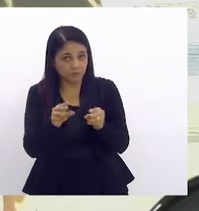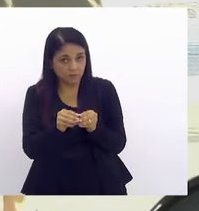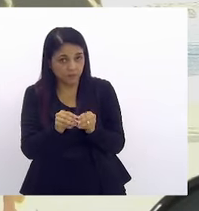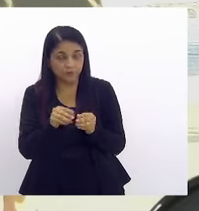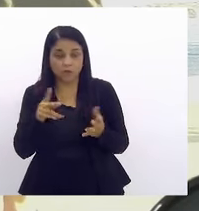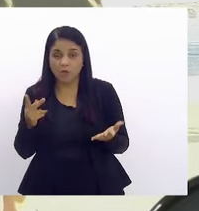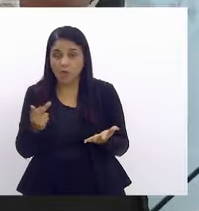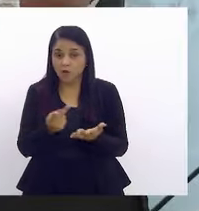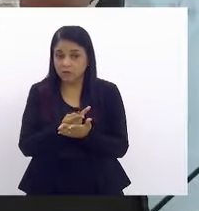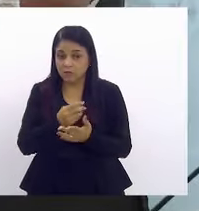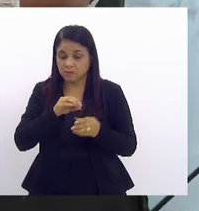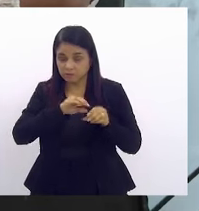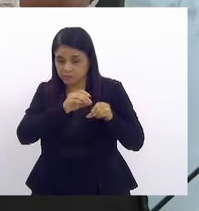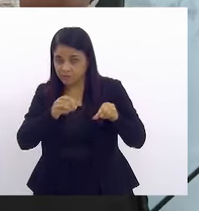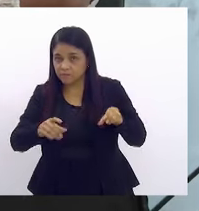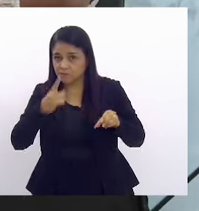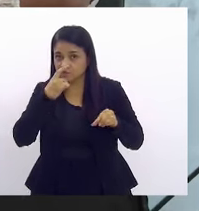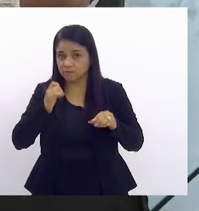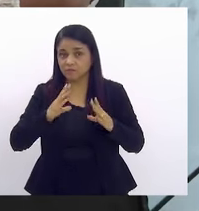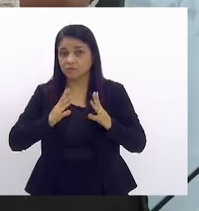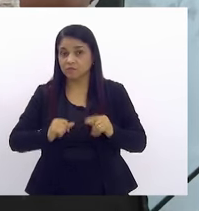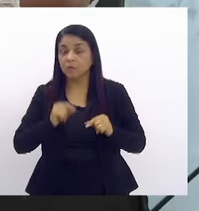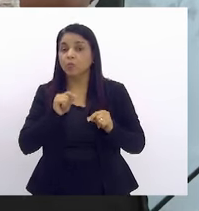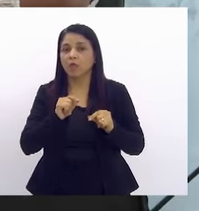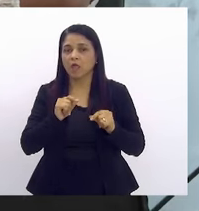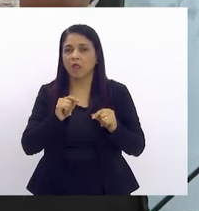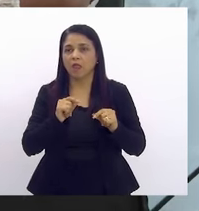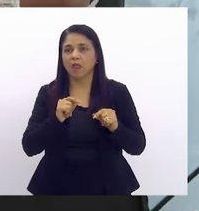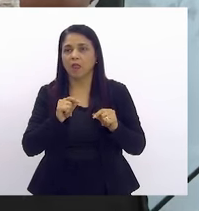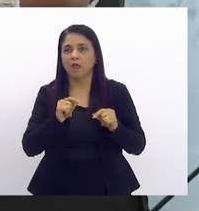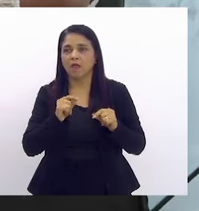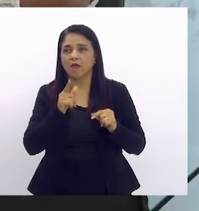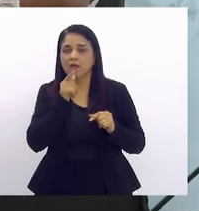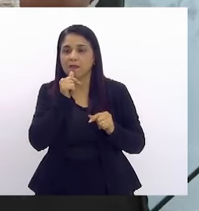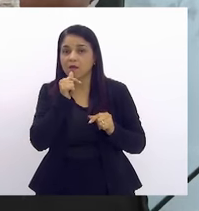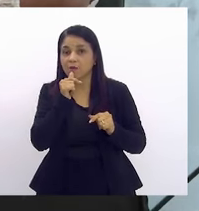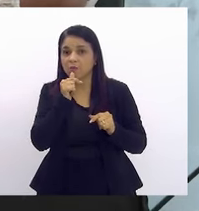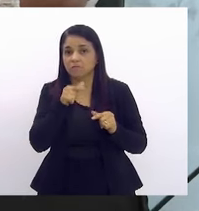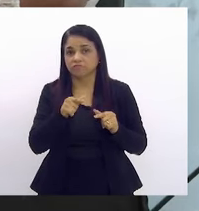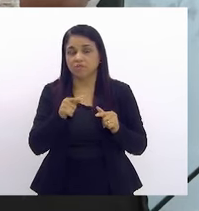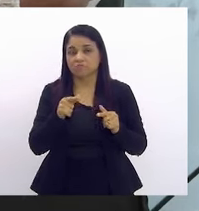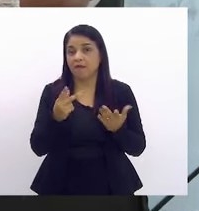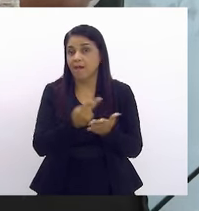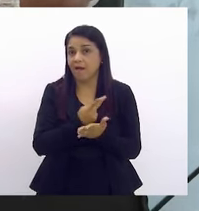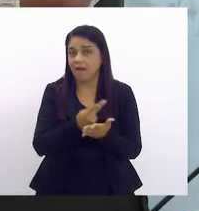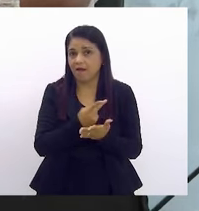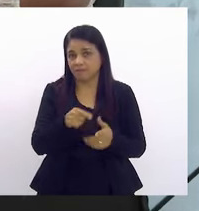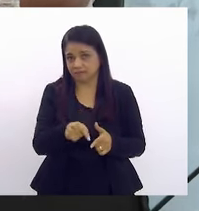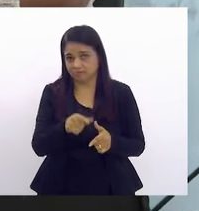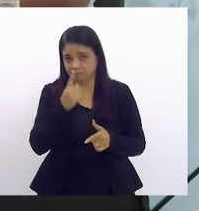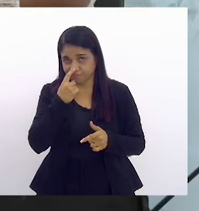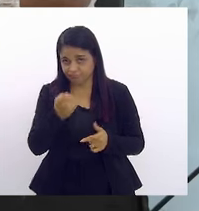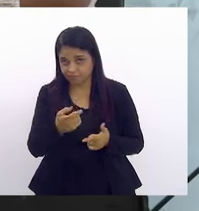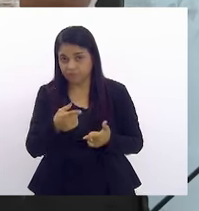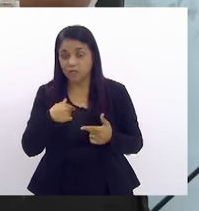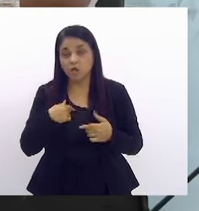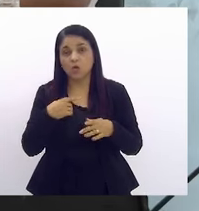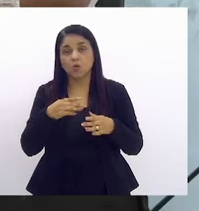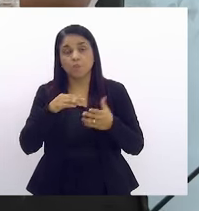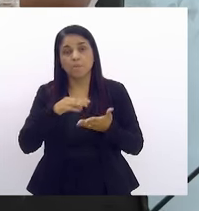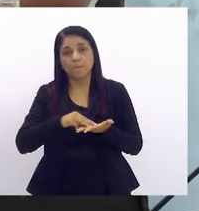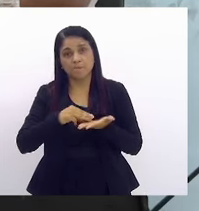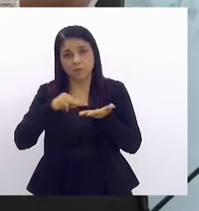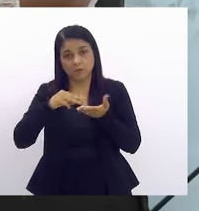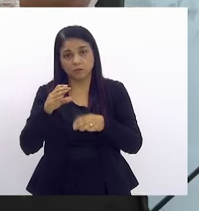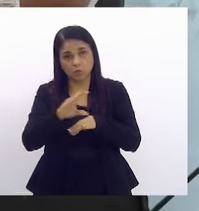esgoto na lagoa se chama para ligação clandestina na água fluvial. Eu trabalho, sou o presidente, eu sou membro da comissão de obras e trabalho diretamente aí